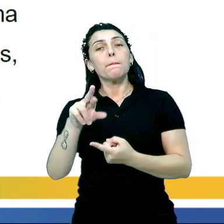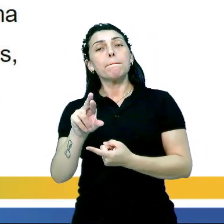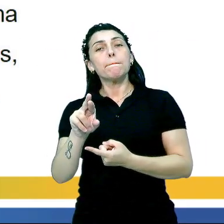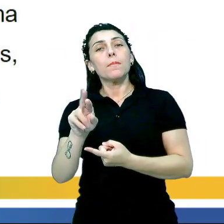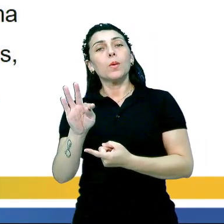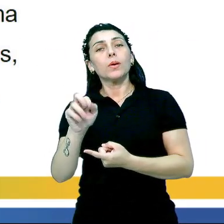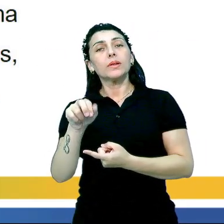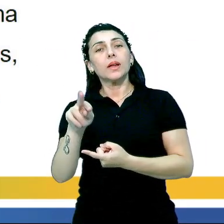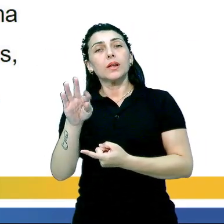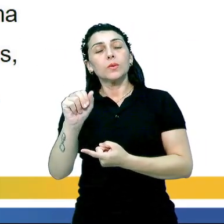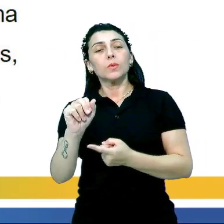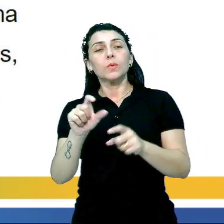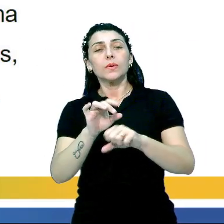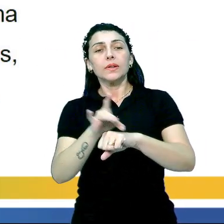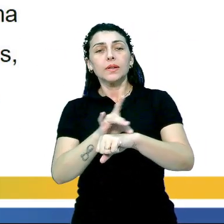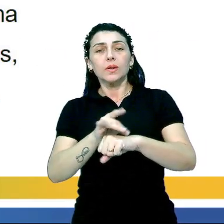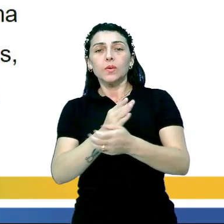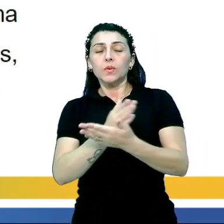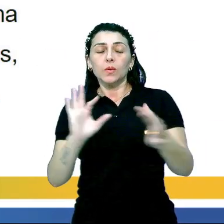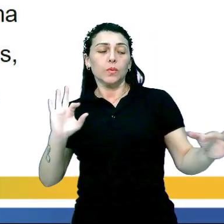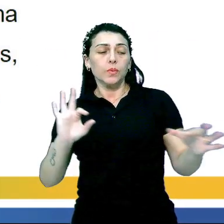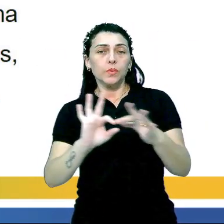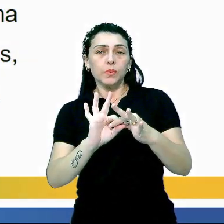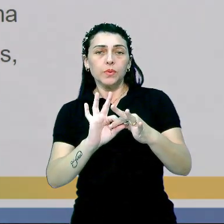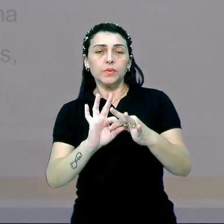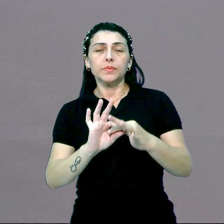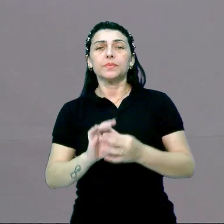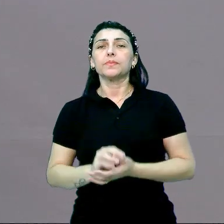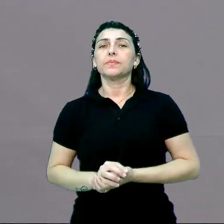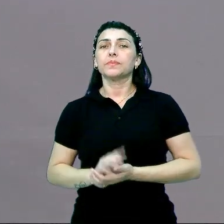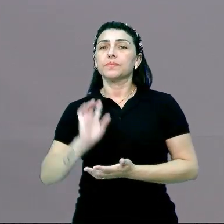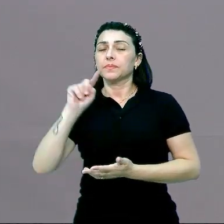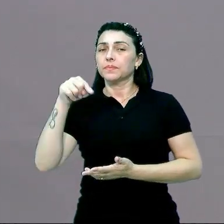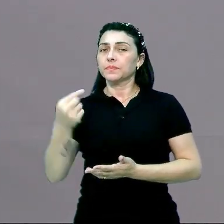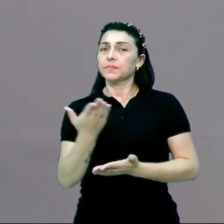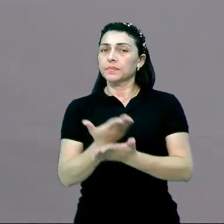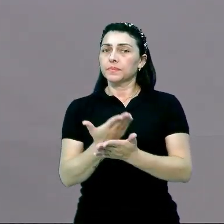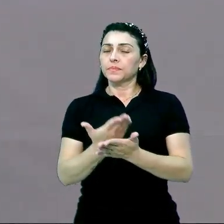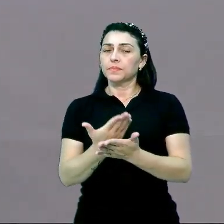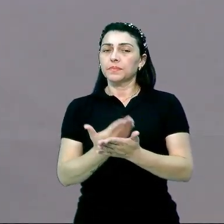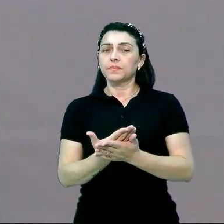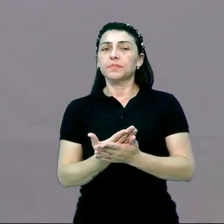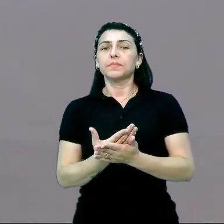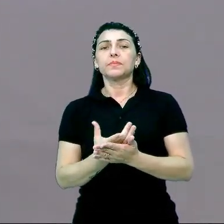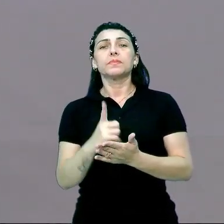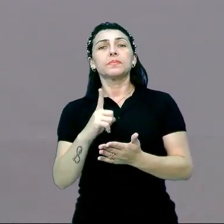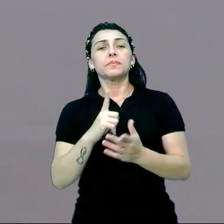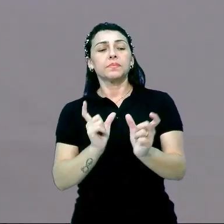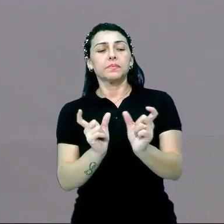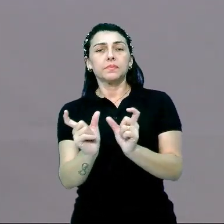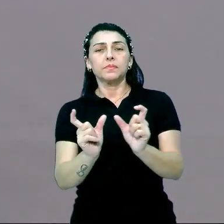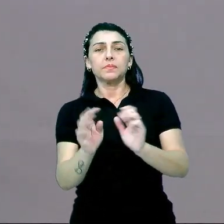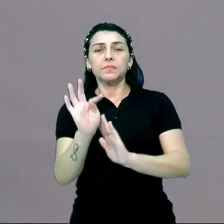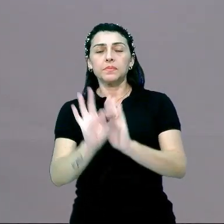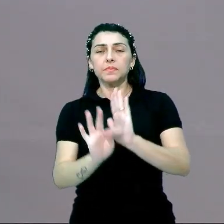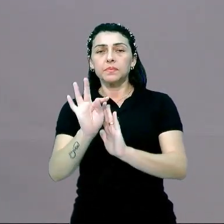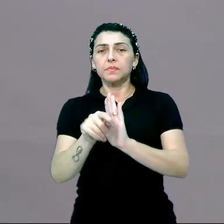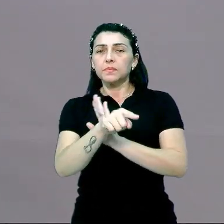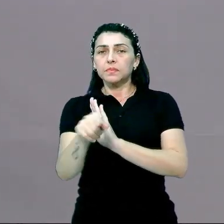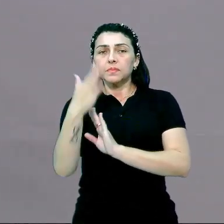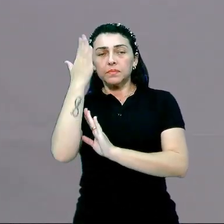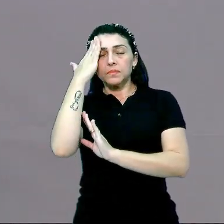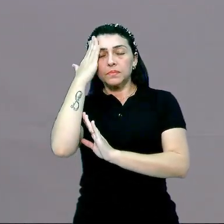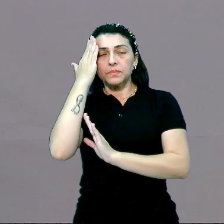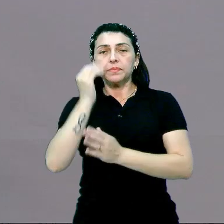negrito, que inicia com o uso de conectivo. E aí no decorrer da nossa aula nós iremos trabalhar as partes do texto para que você